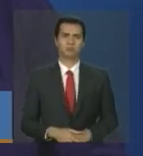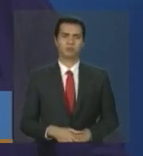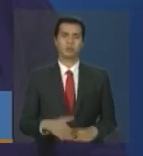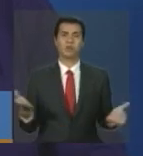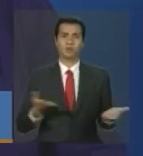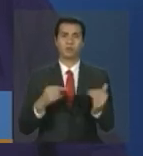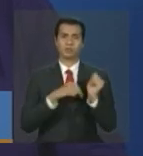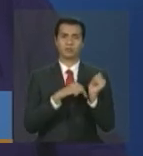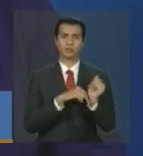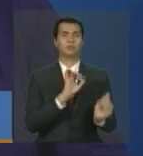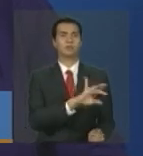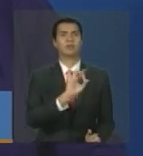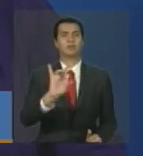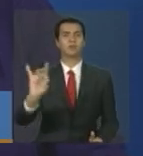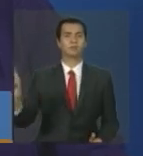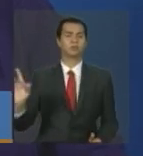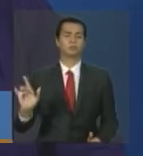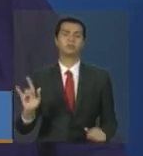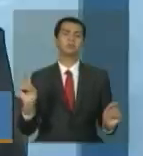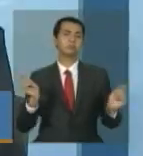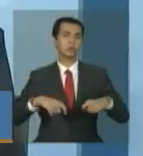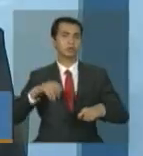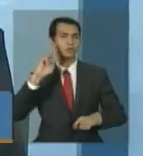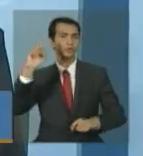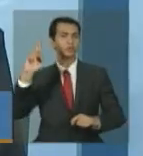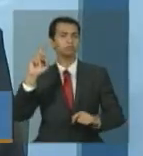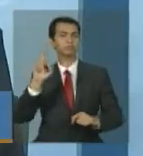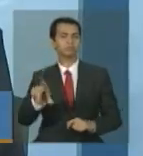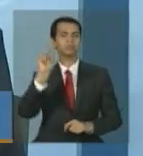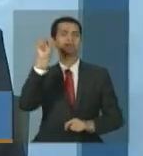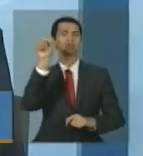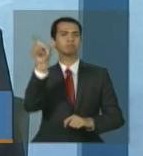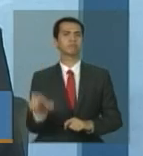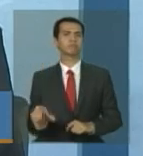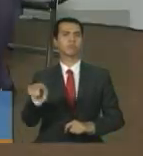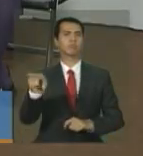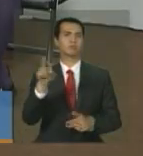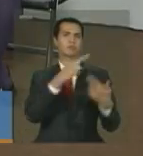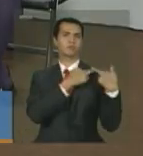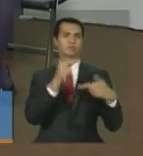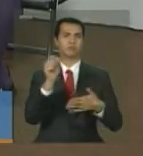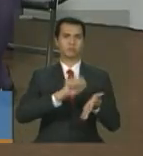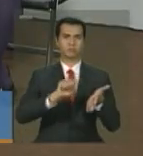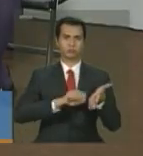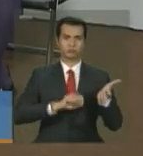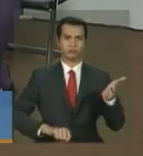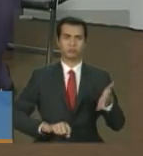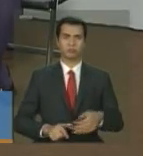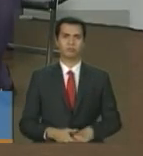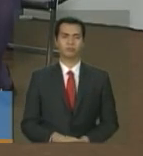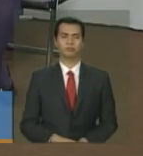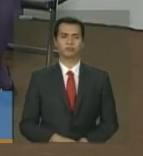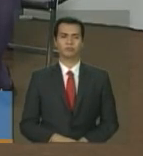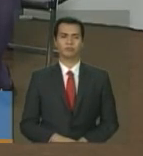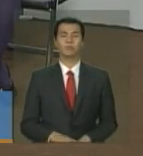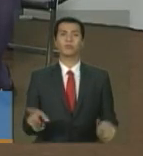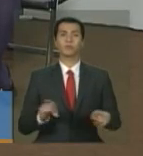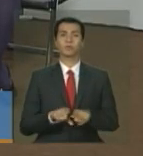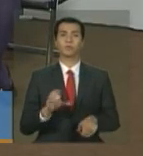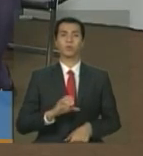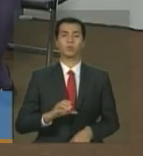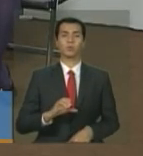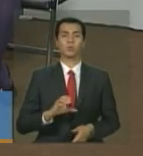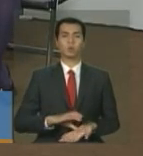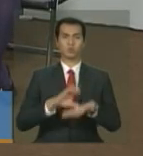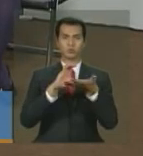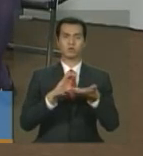ser descentralizadas cabe então ao gestor de e vai preencher os questionários e do Conselho a gente indica